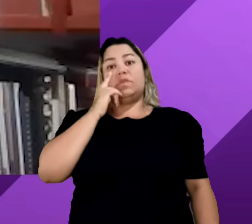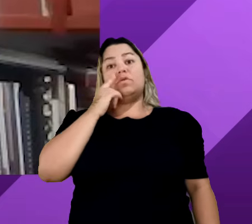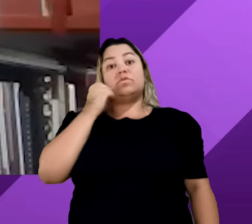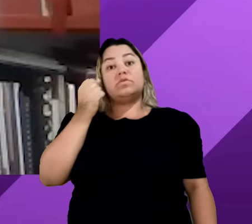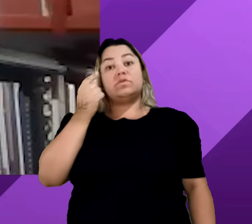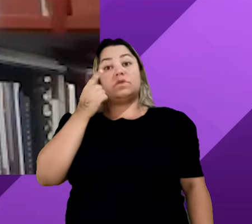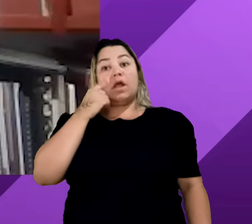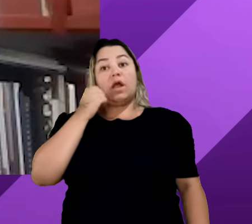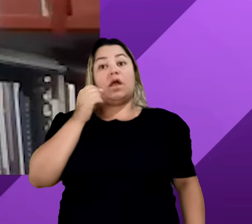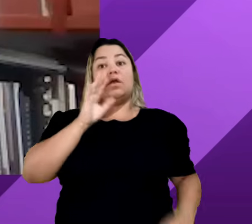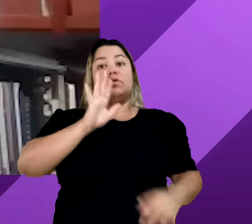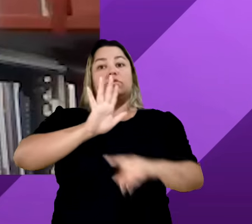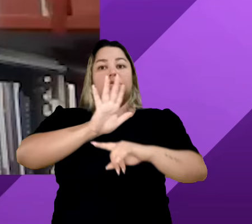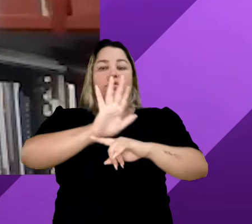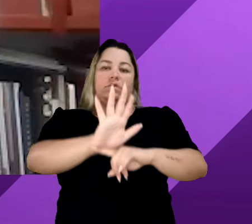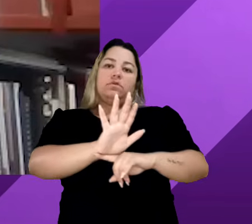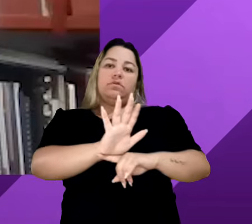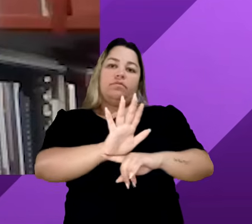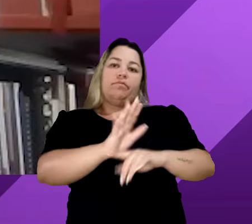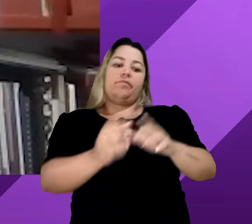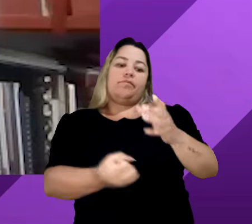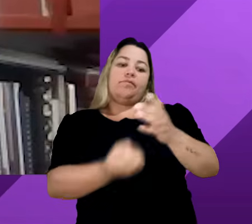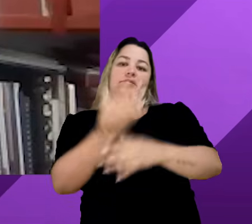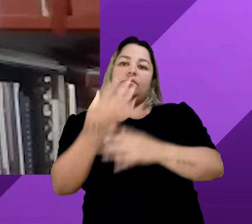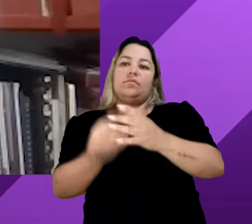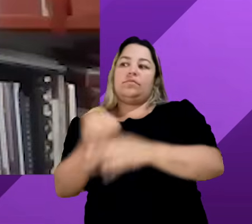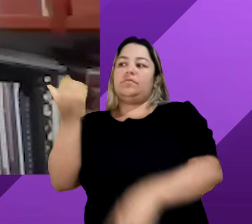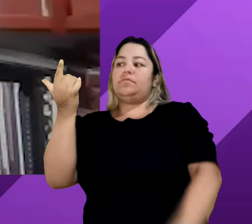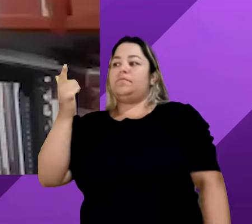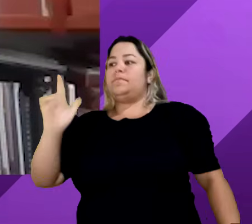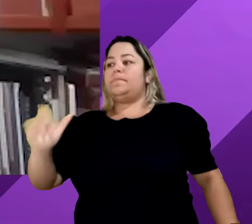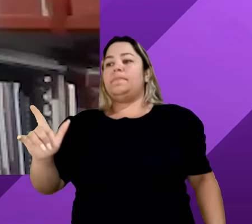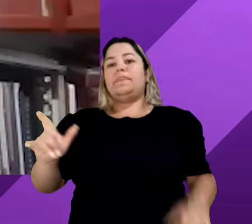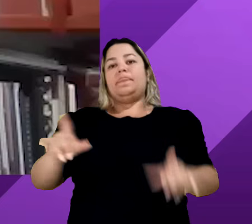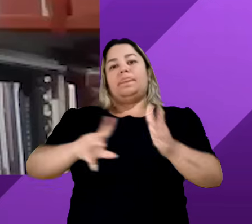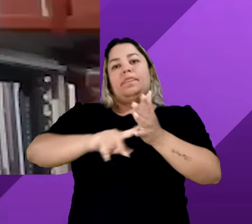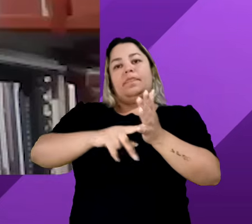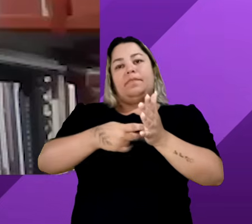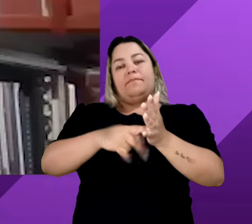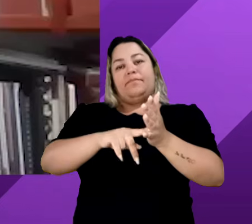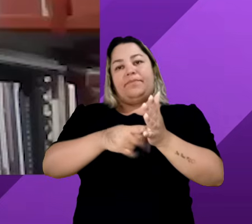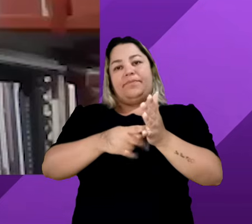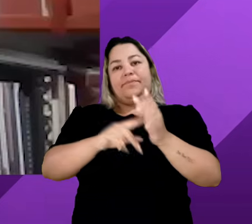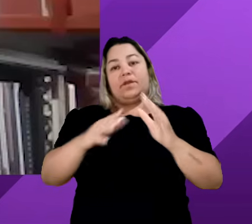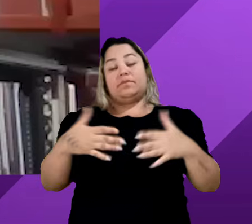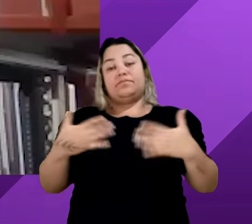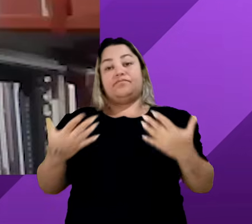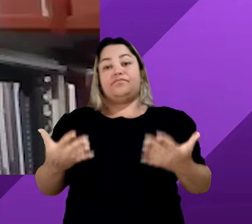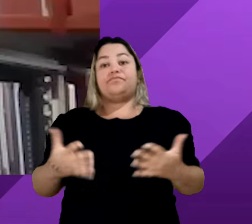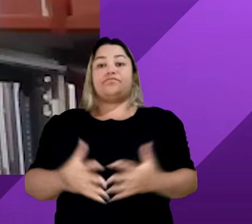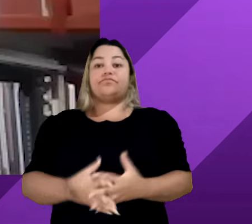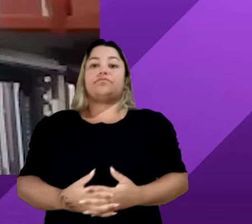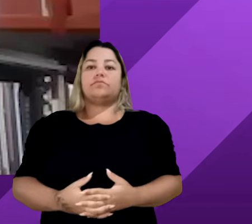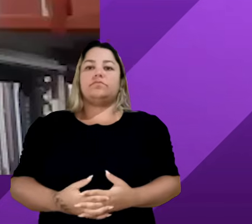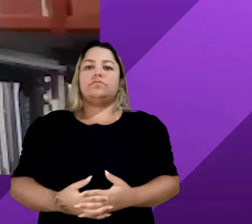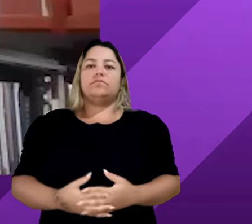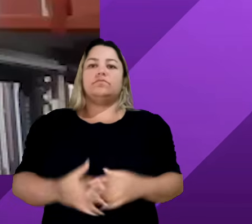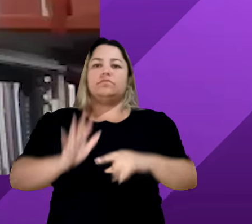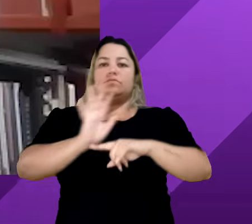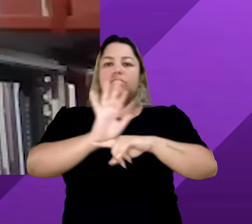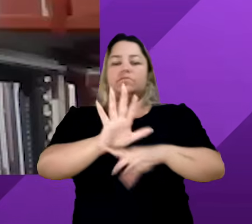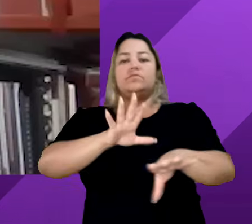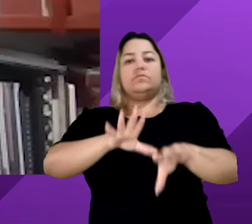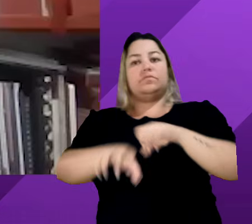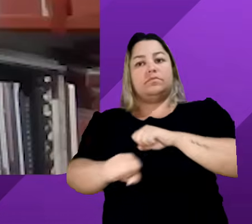criar outros sindicatos, eu e outros companheiros e companheiras, enfim, ajudou muito essa formação